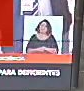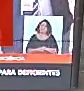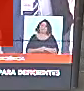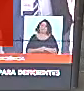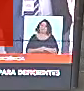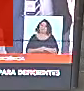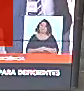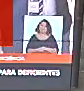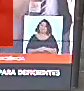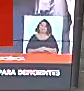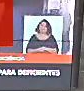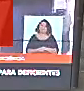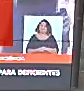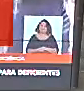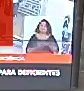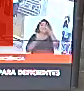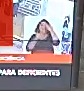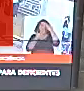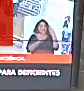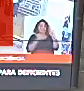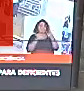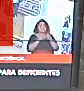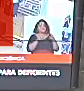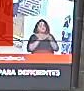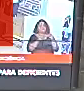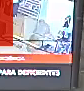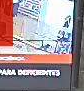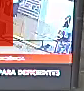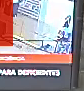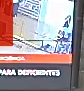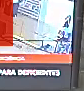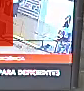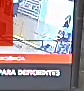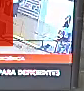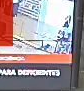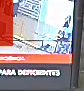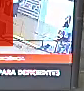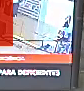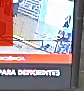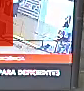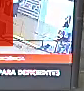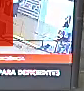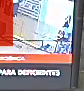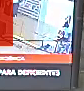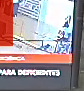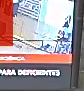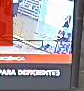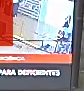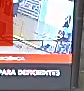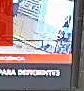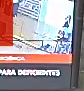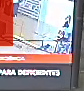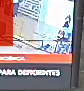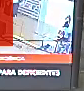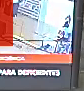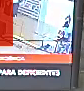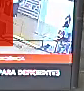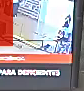Agradeço as palavras do professor Wendel, fez uma explicação muito técnica. Muito importante essa carteira. Agora